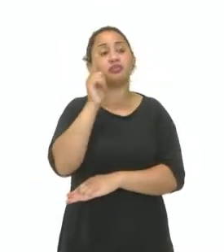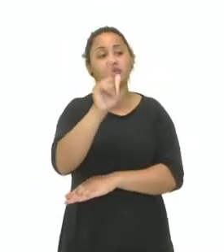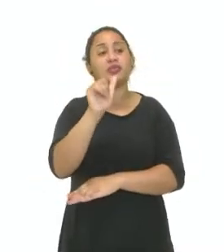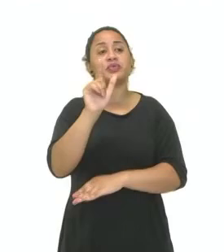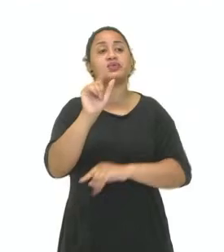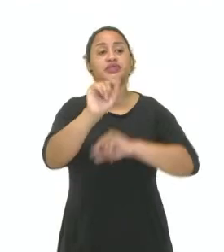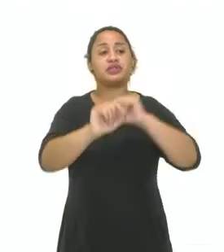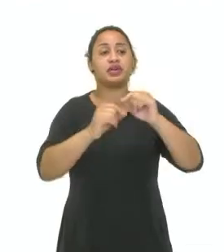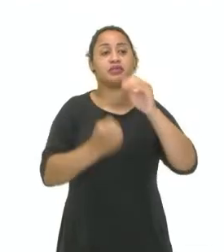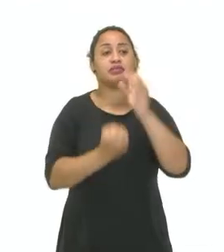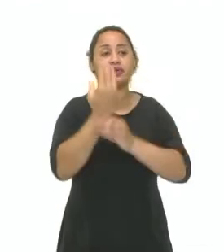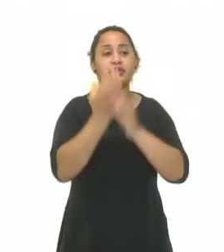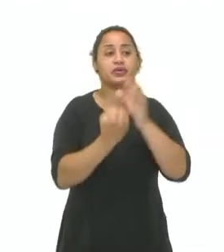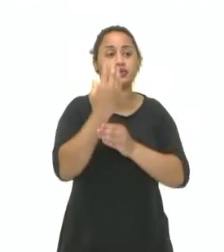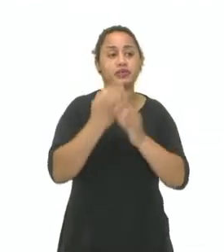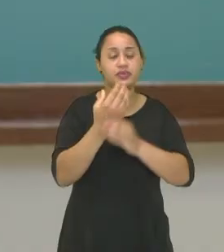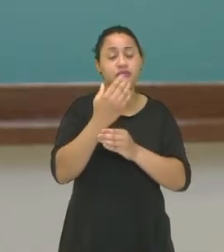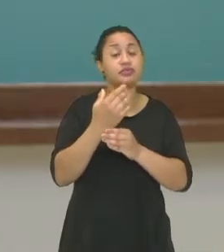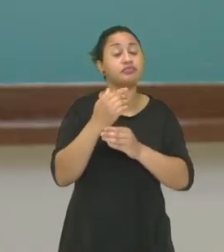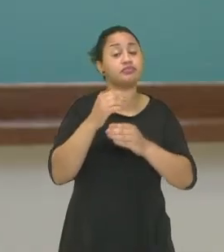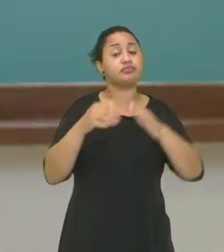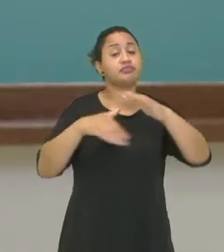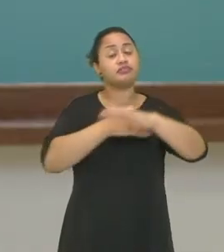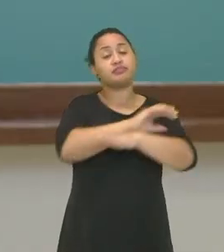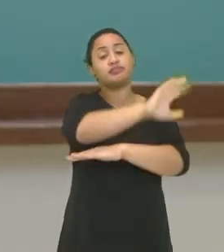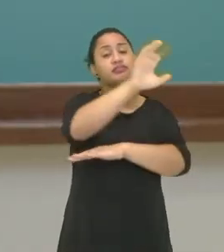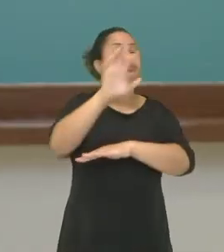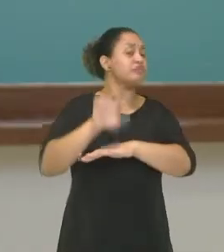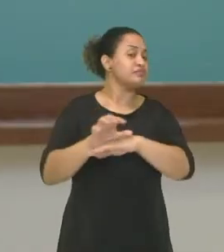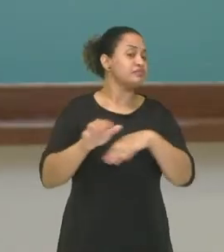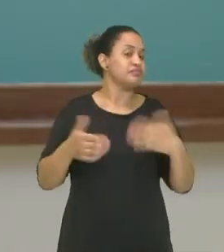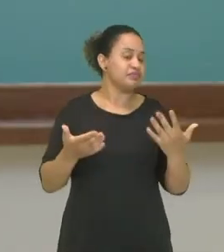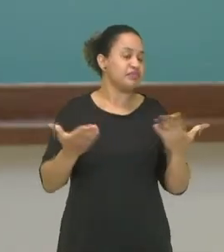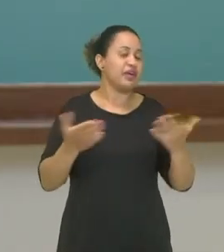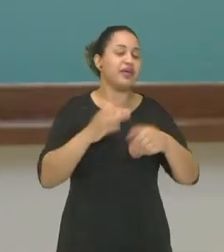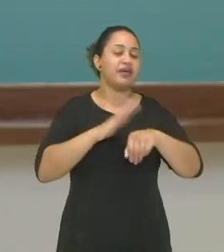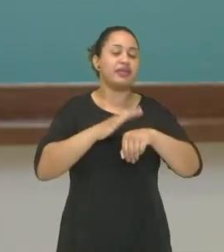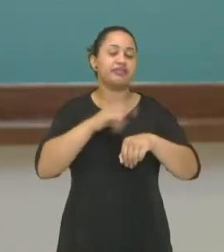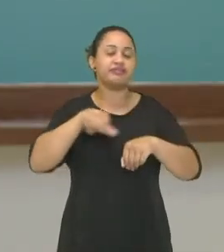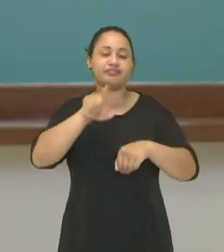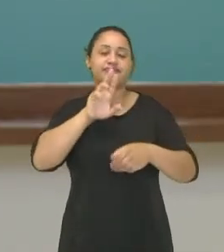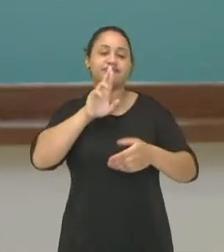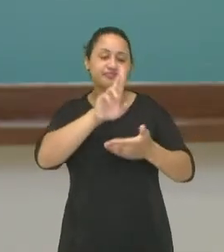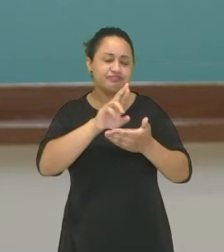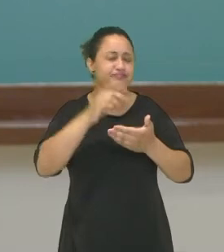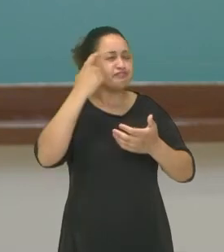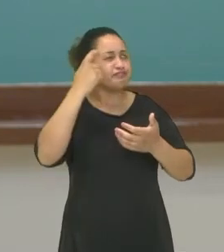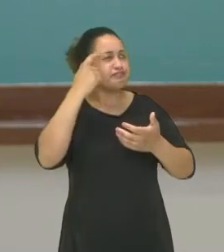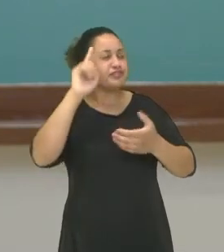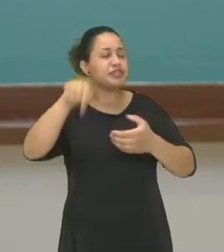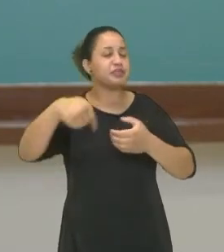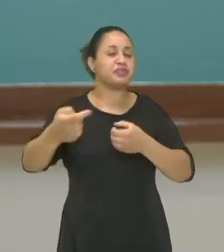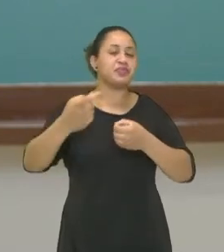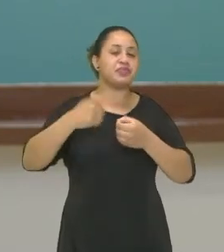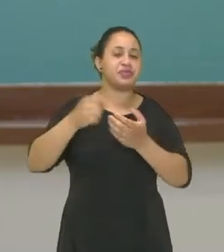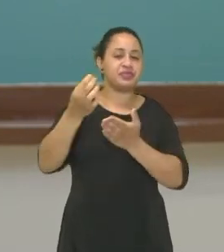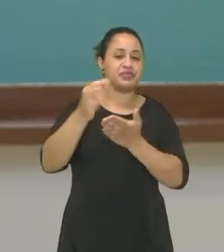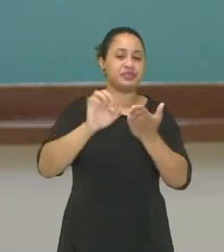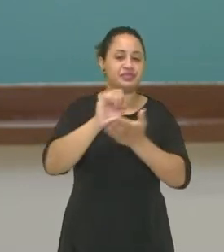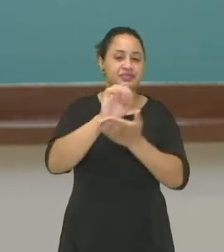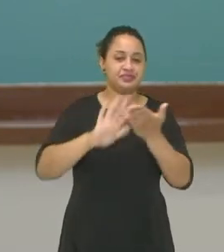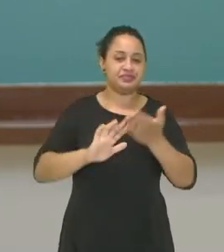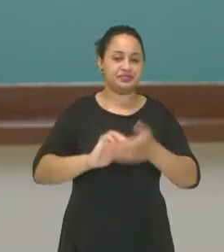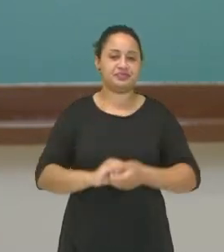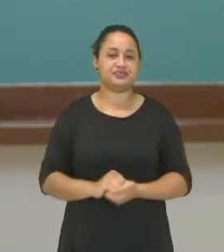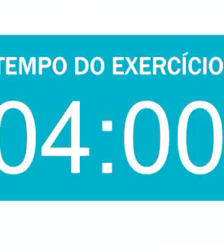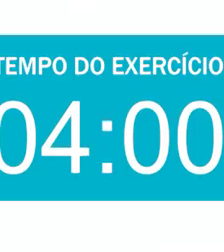da produtividade no referido ecossistema? Damos um tempinho aí para vocês, pensa um pouquinho e a gente já volta para ver o que você respondeu aí.